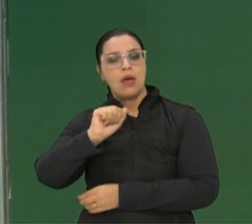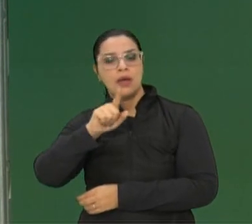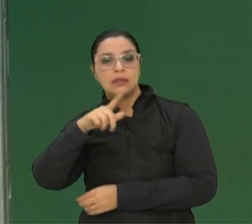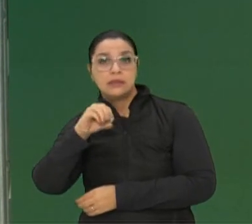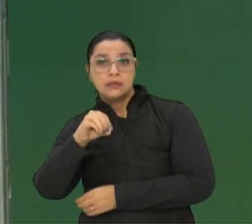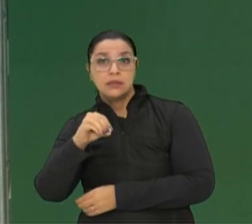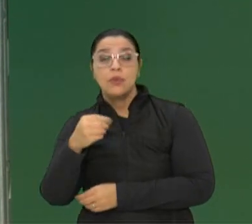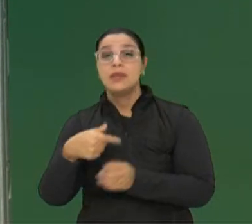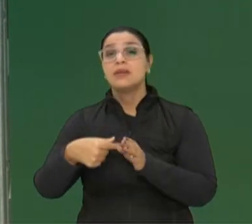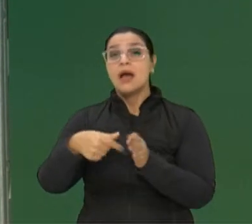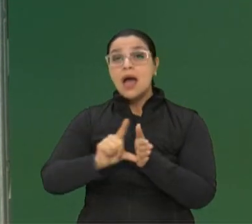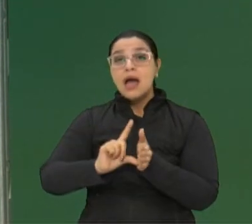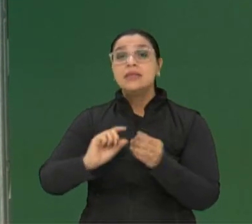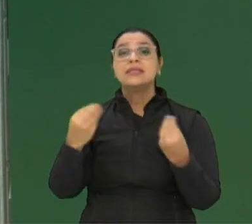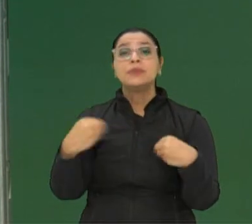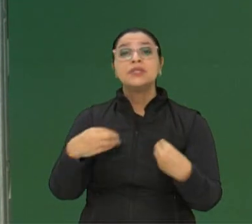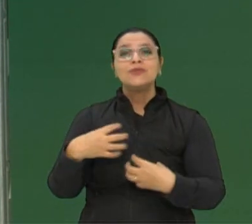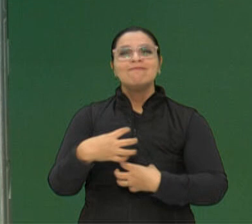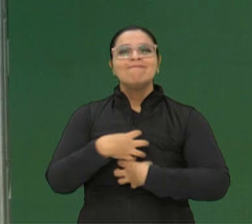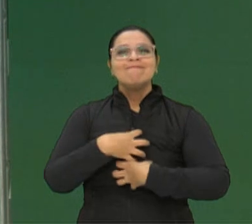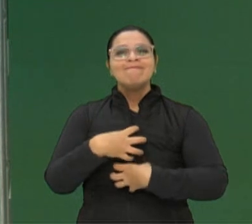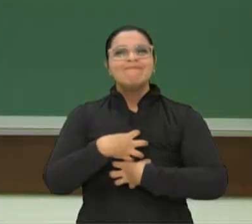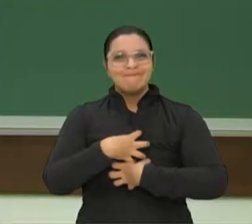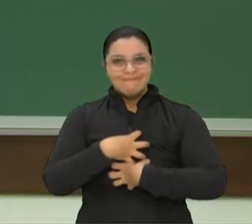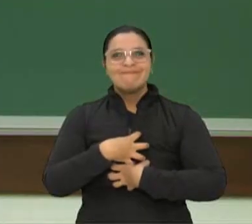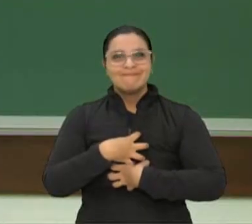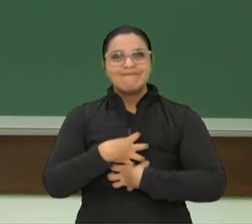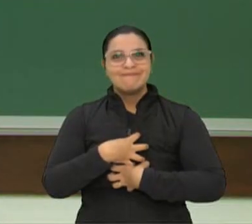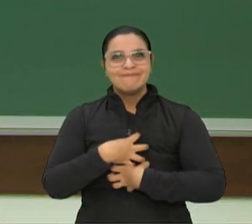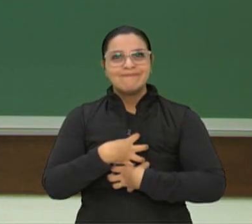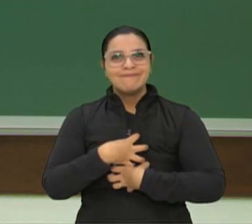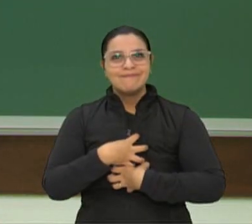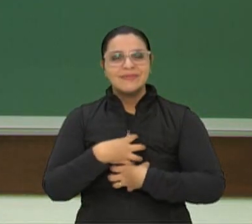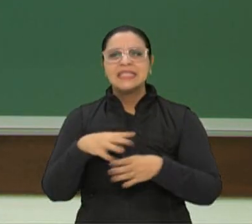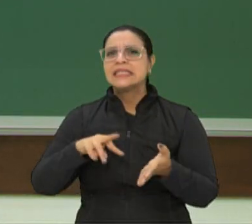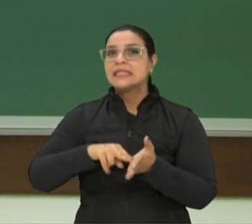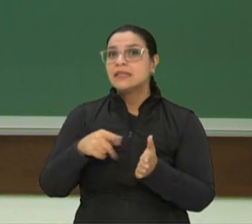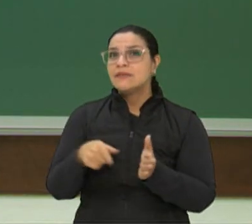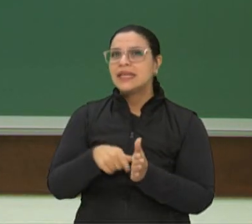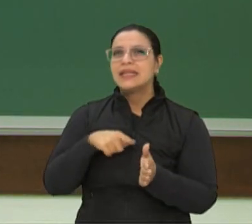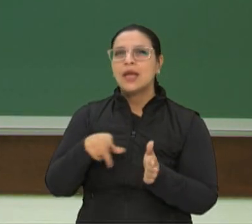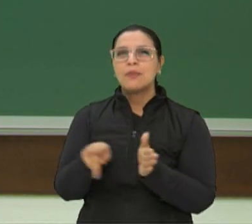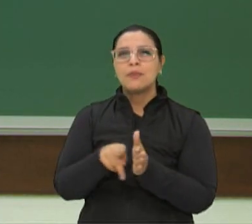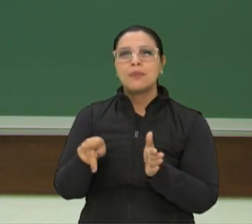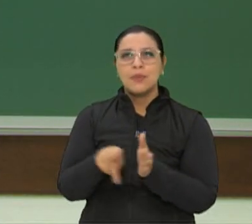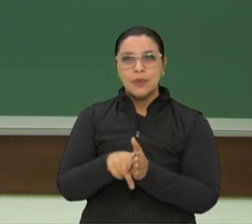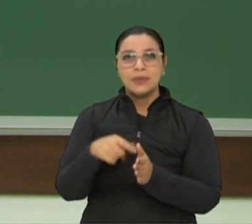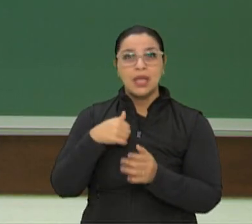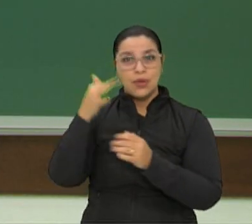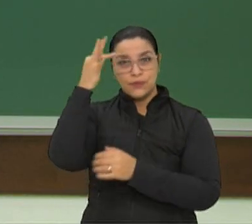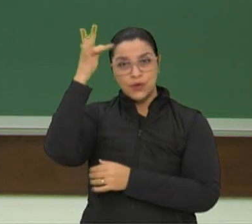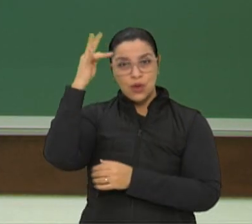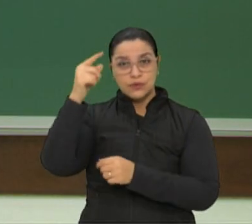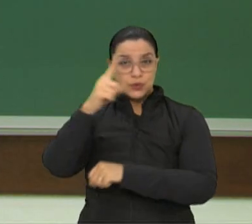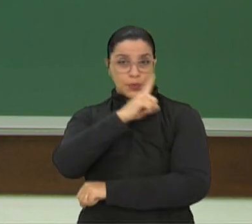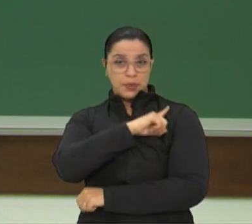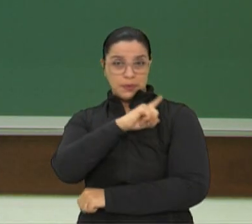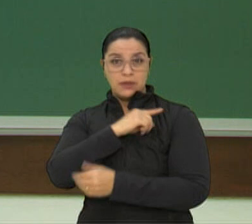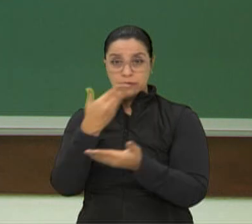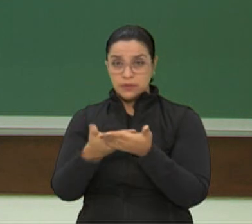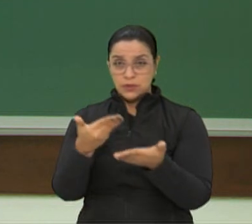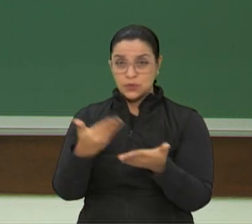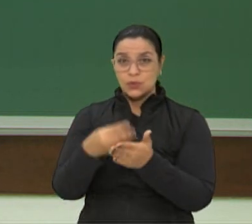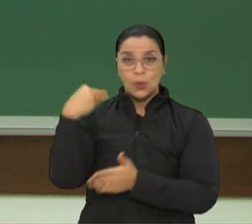passado pelos nossos sentidos, né? Pelos órgãos dos sentidos. Tem que lembrar lá do John Locke, o filósofo do primeiro ano, vocês estudaram